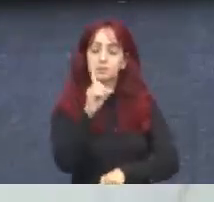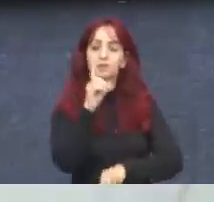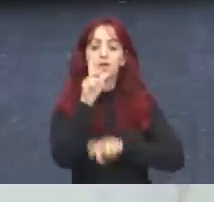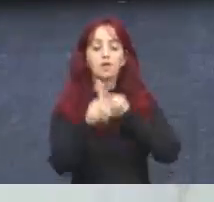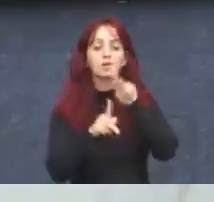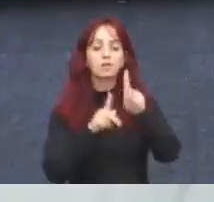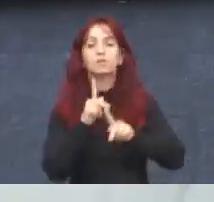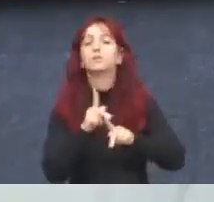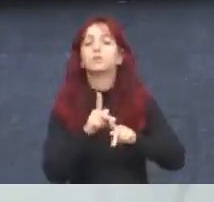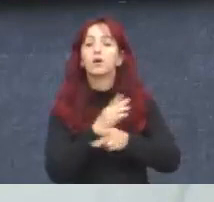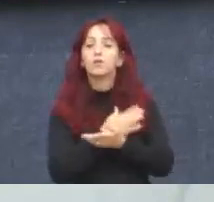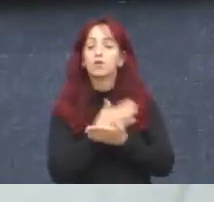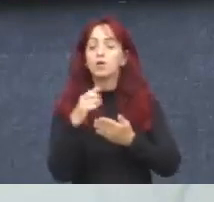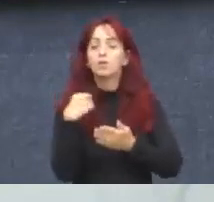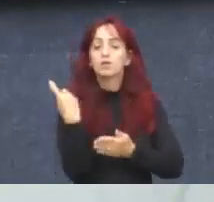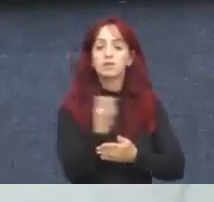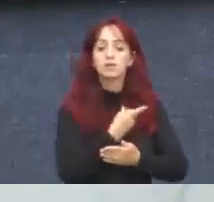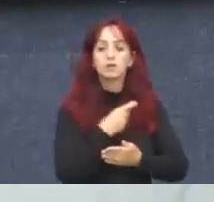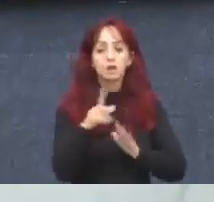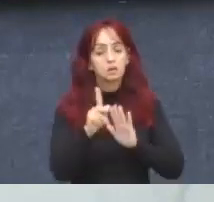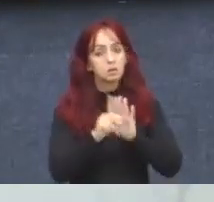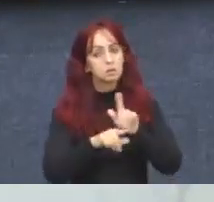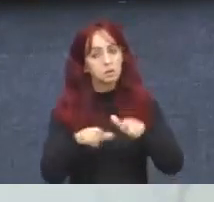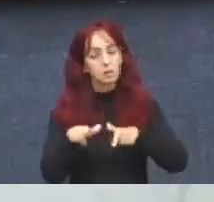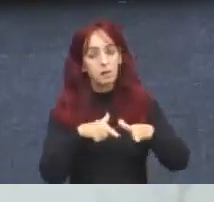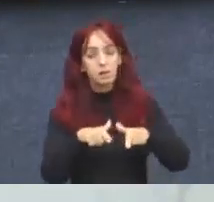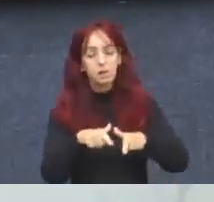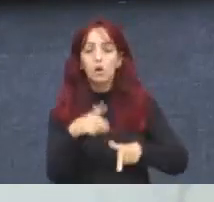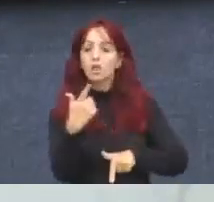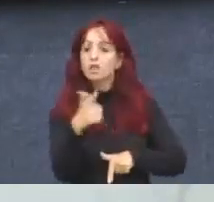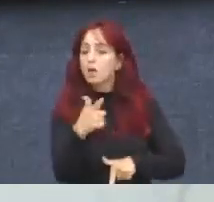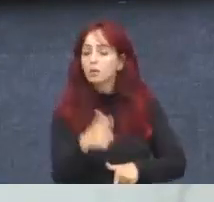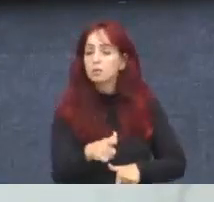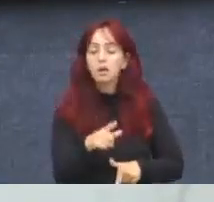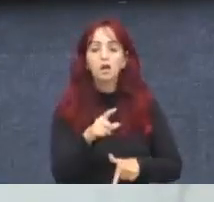recebido a impugnação da ata da 22ª reunião ordinária.